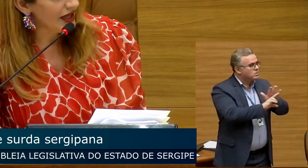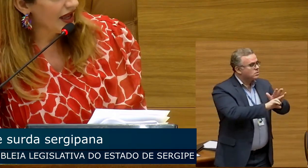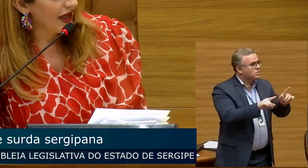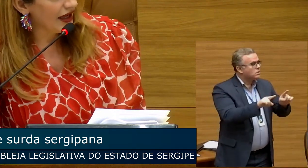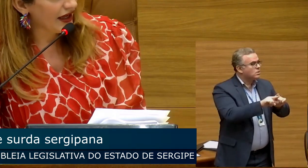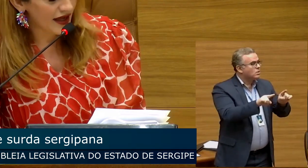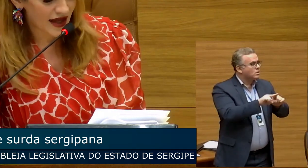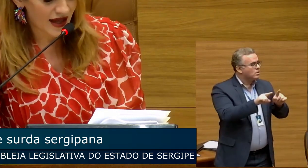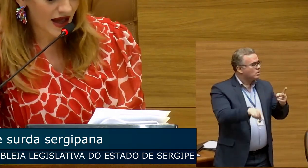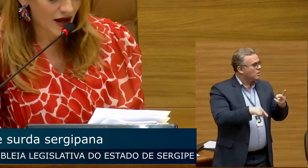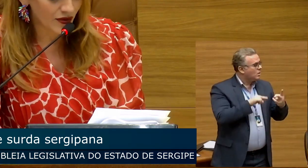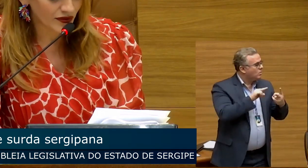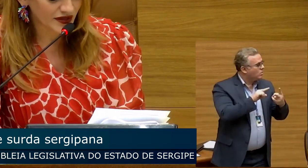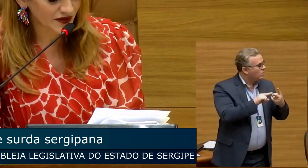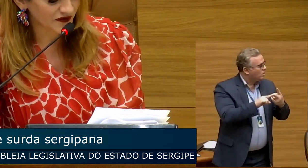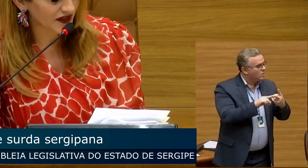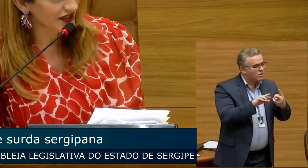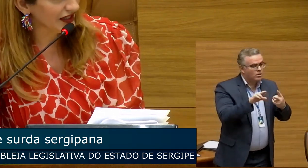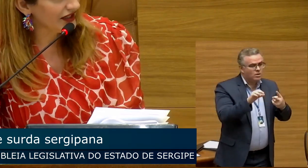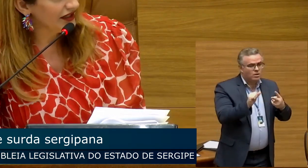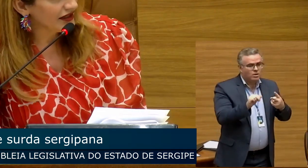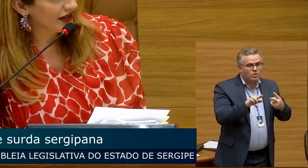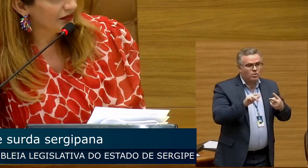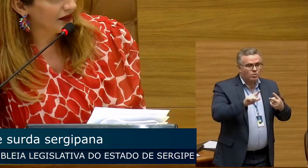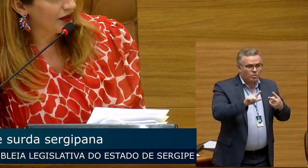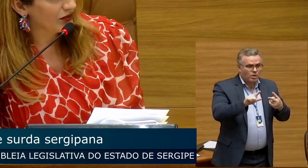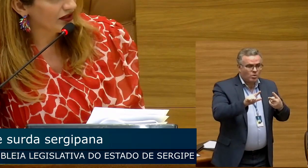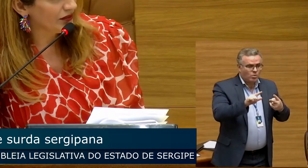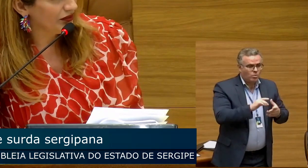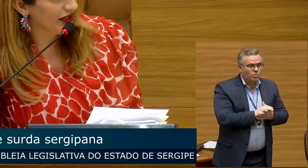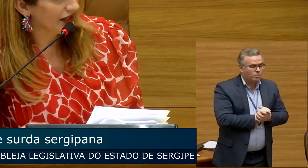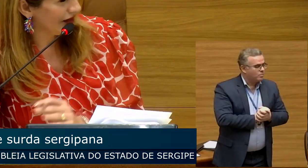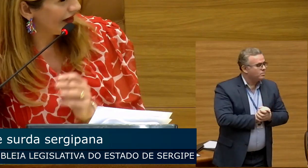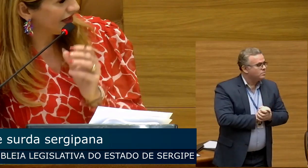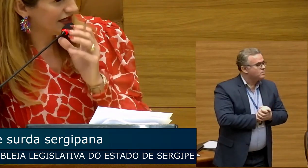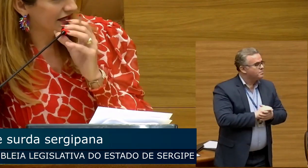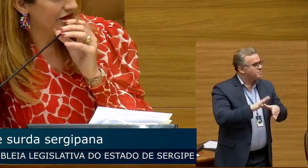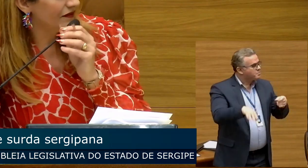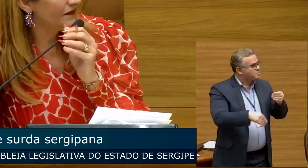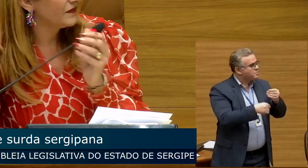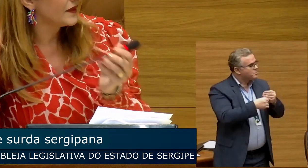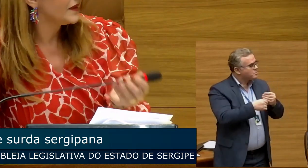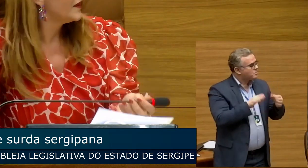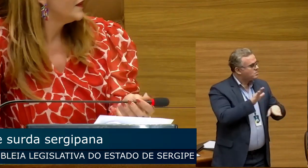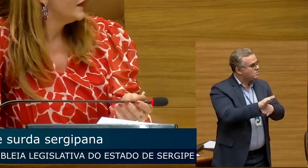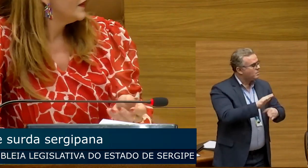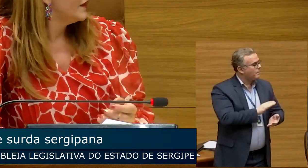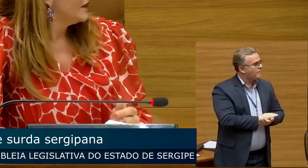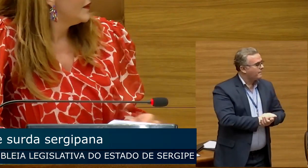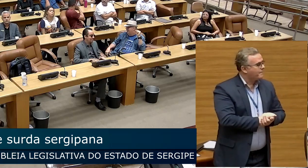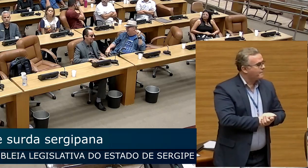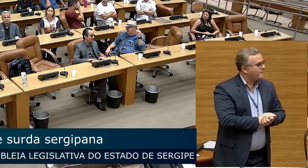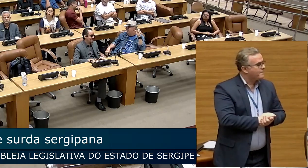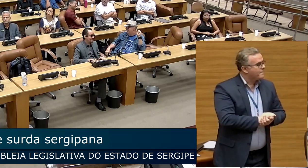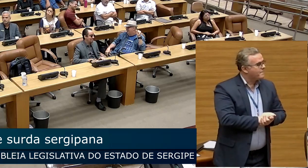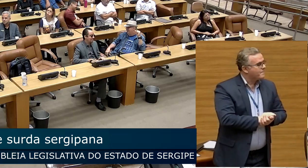IPAESE, Raul Silveira, também para contribuir aqui com a sessão.